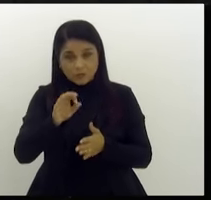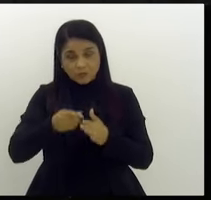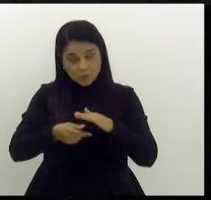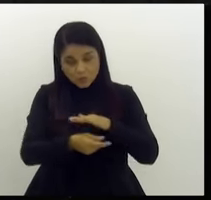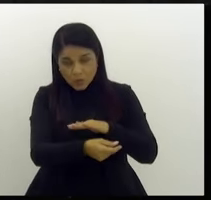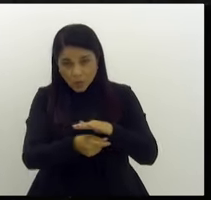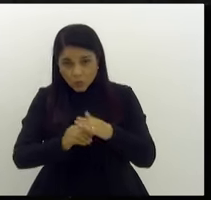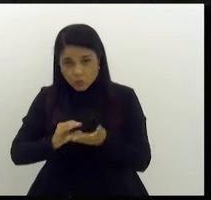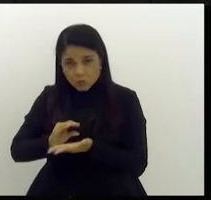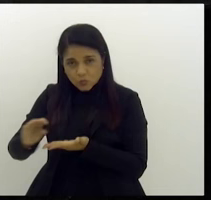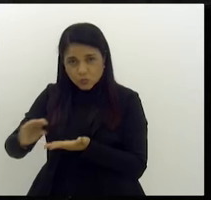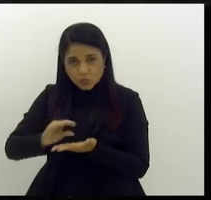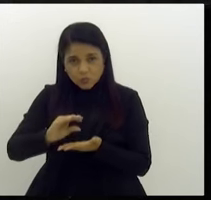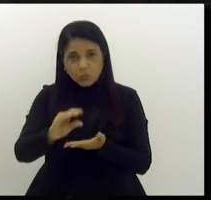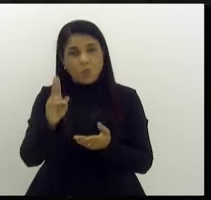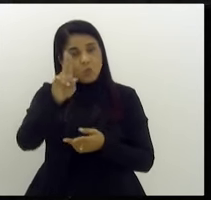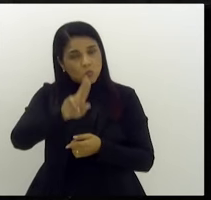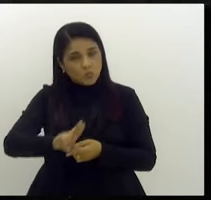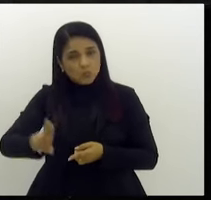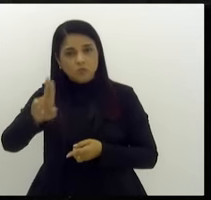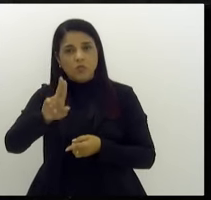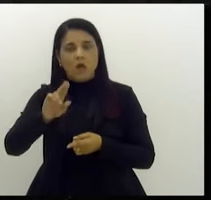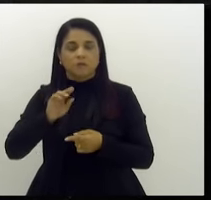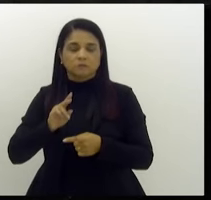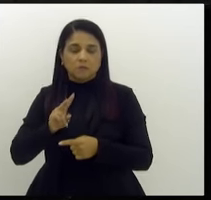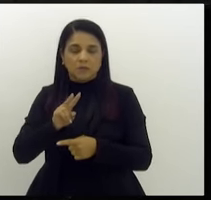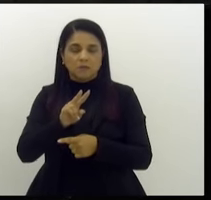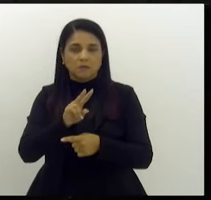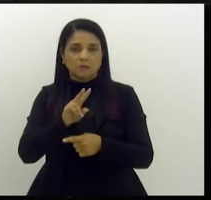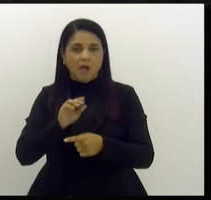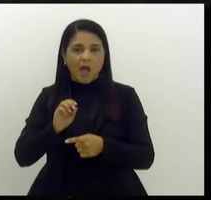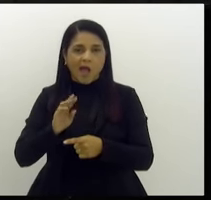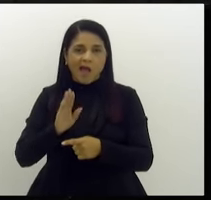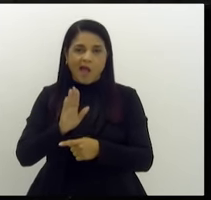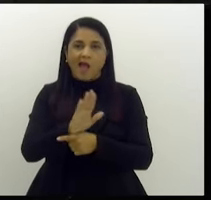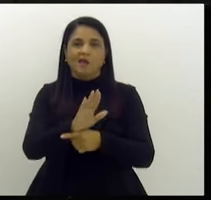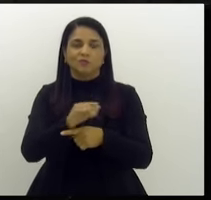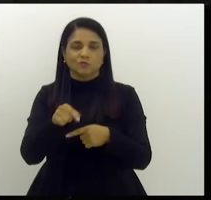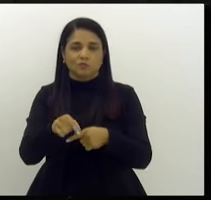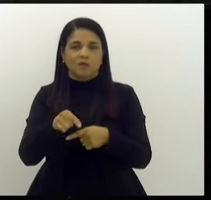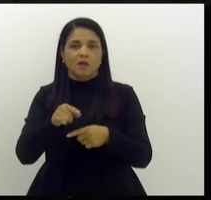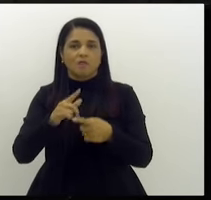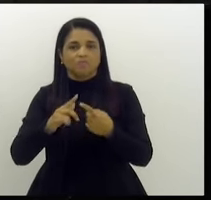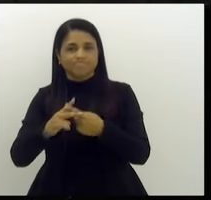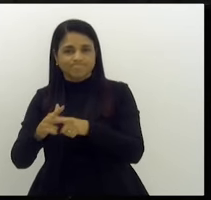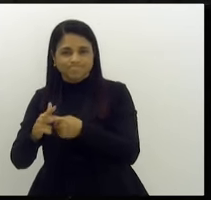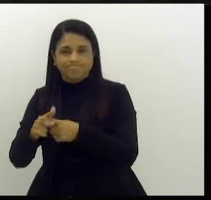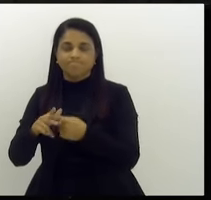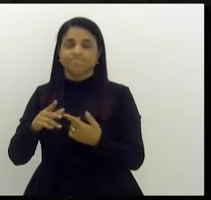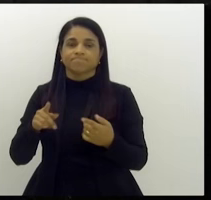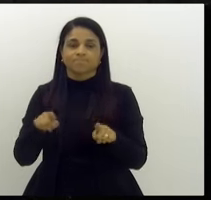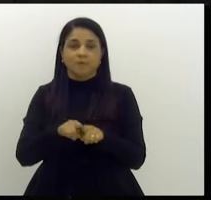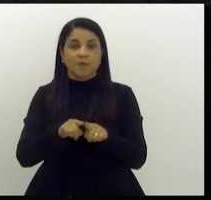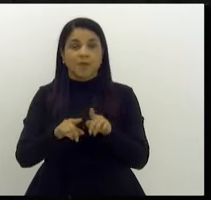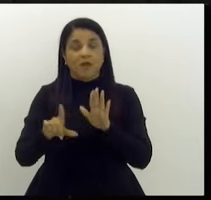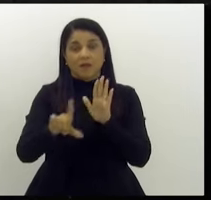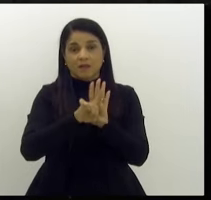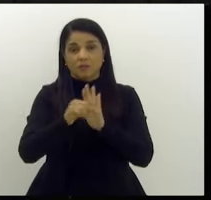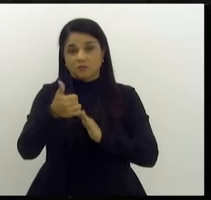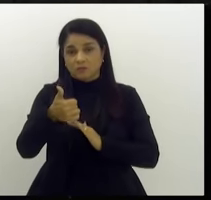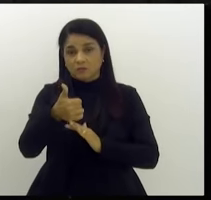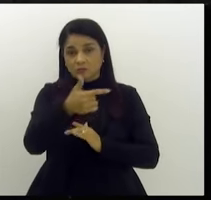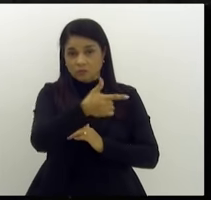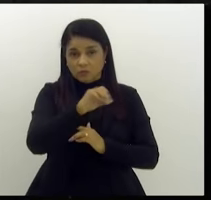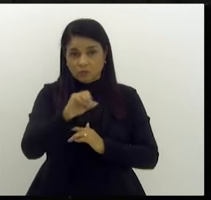fundo podem ser utilizado para custeios de manutenção temos a lei de 2015 que Veda a